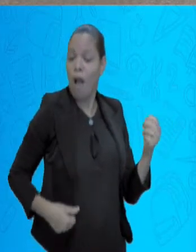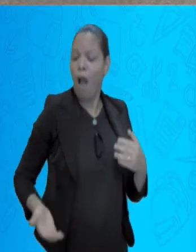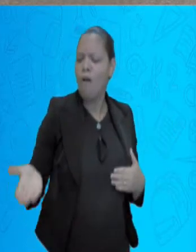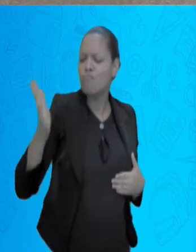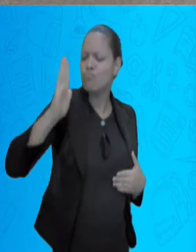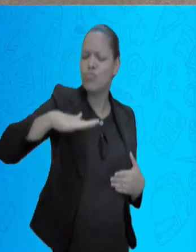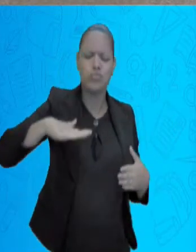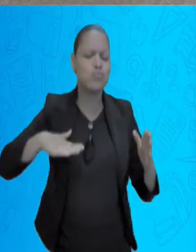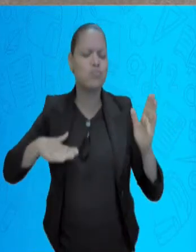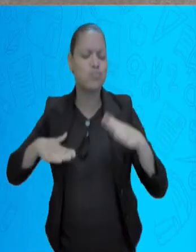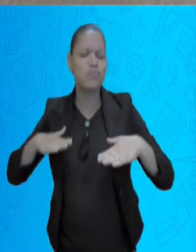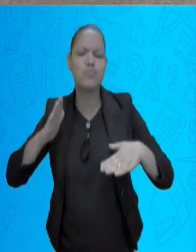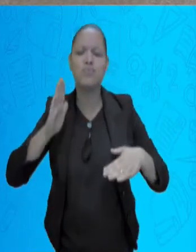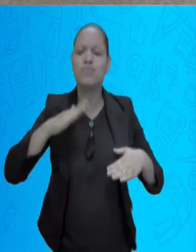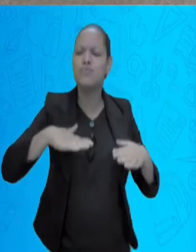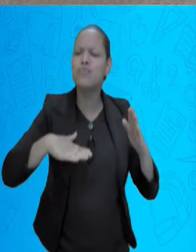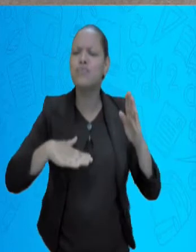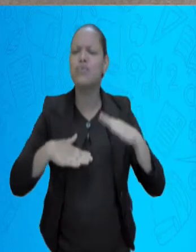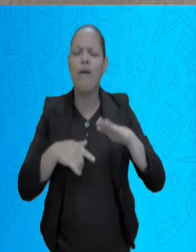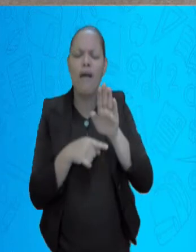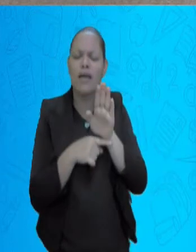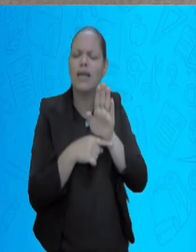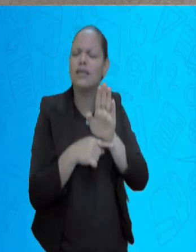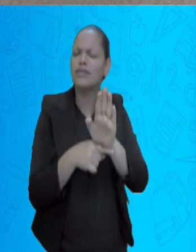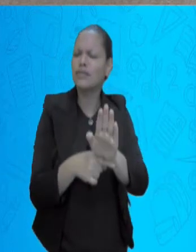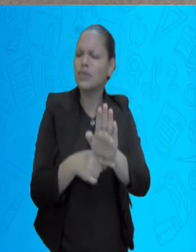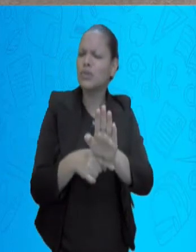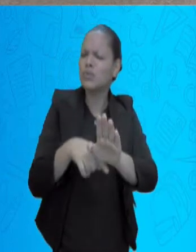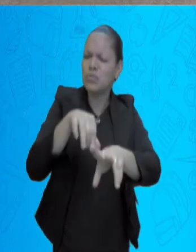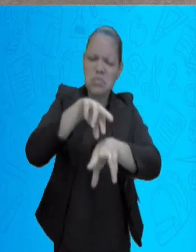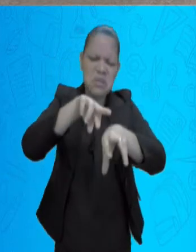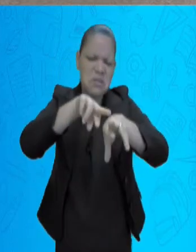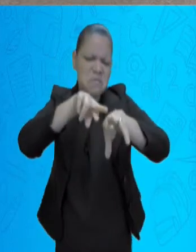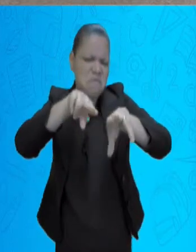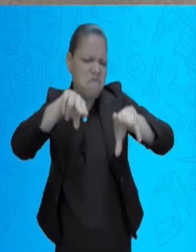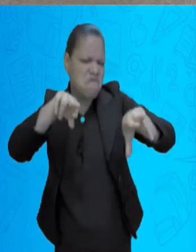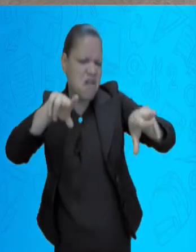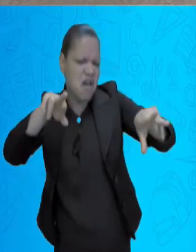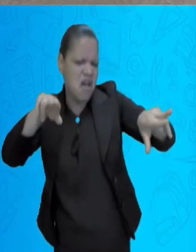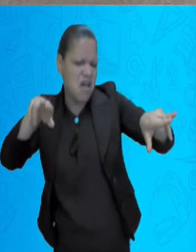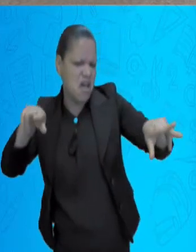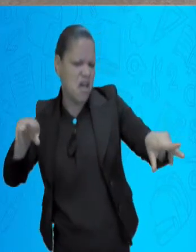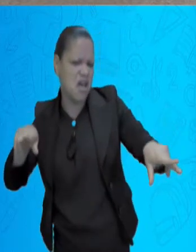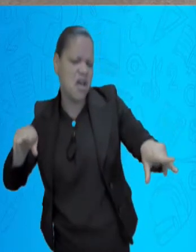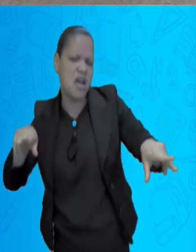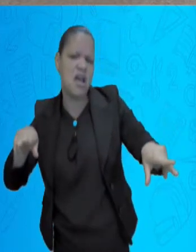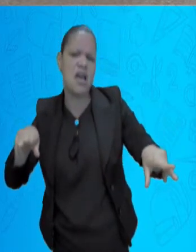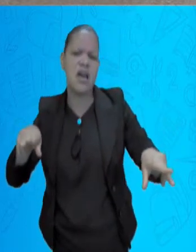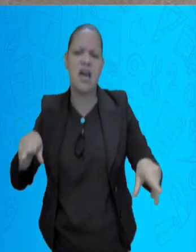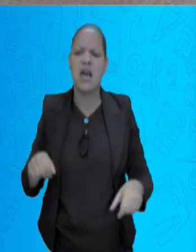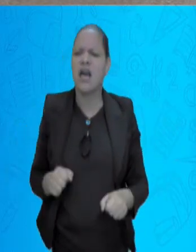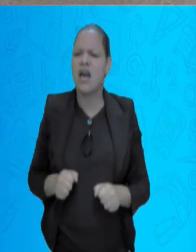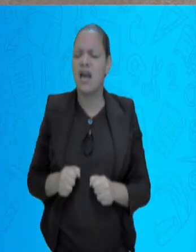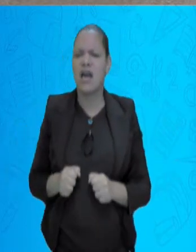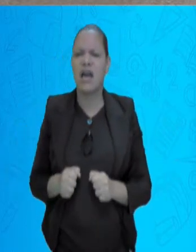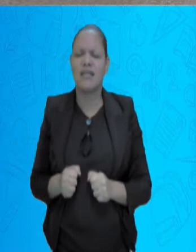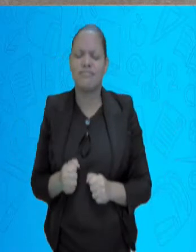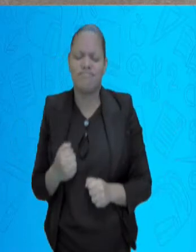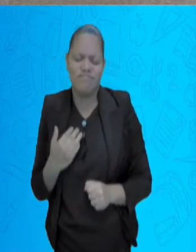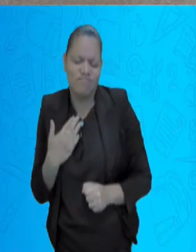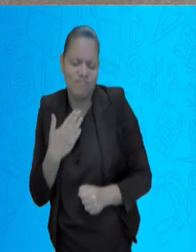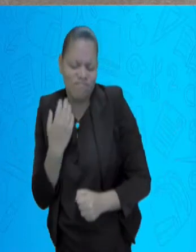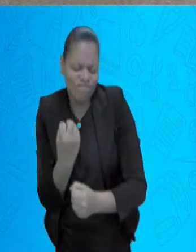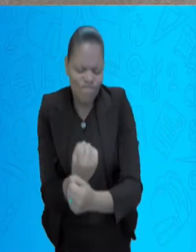coordenação motora, ele ajuda na sua concentração, ele te ajuda nas suas